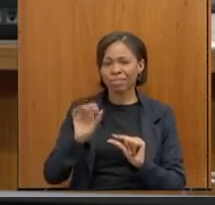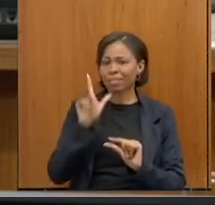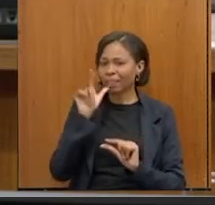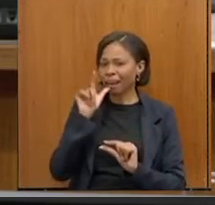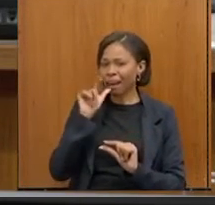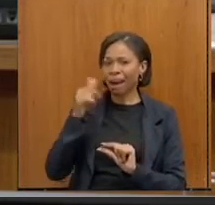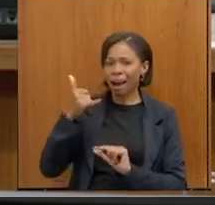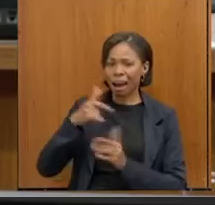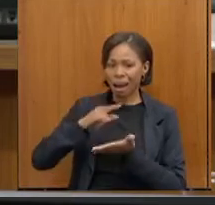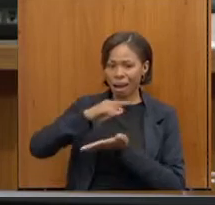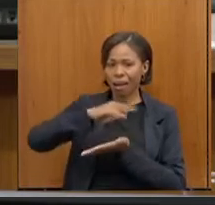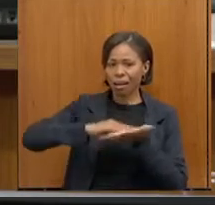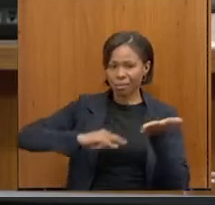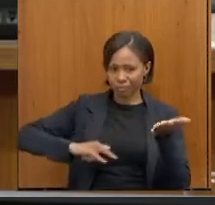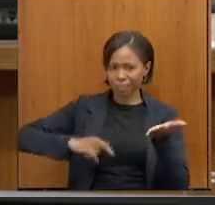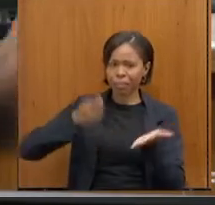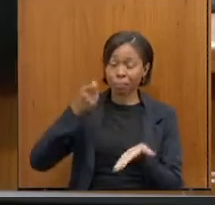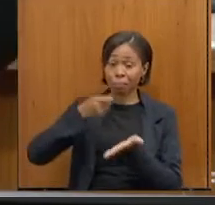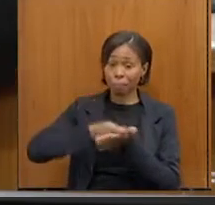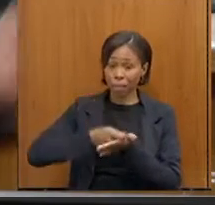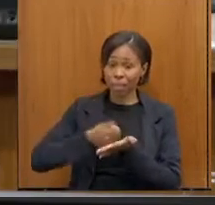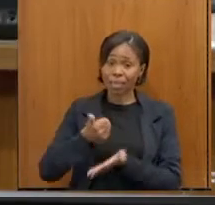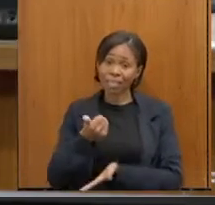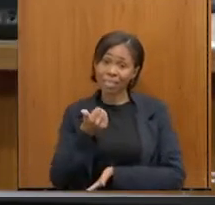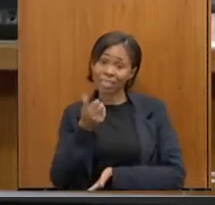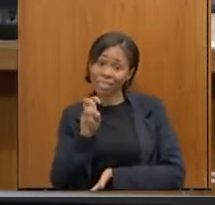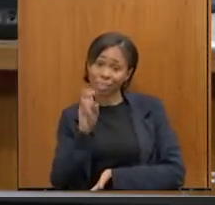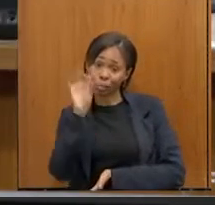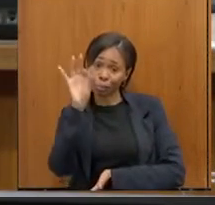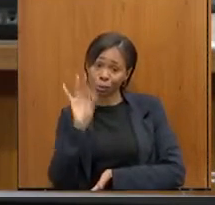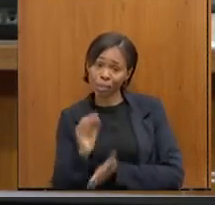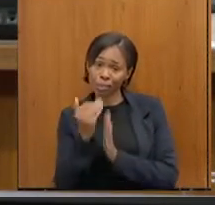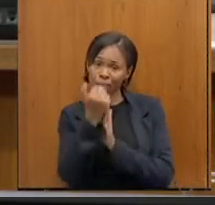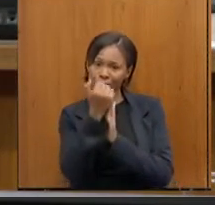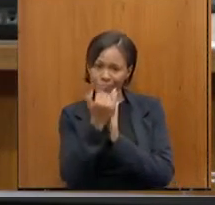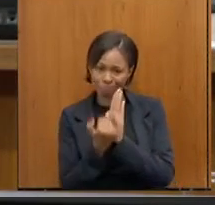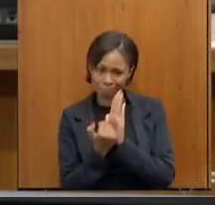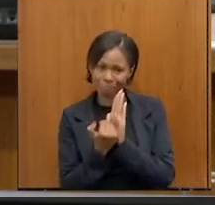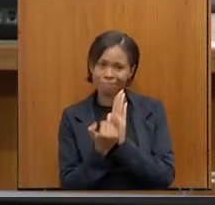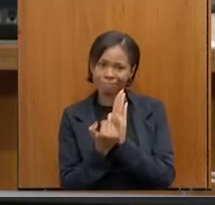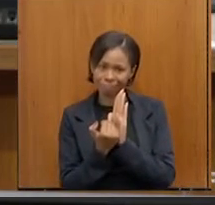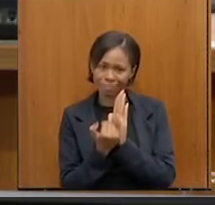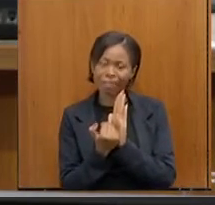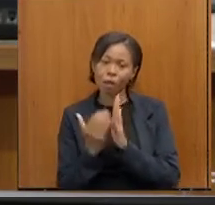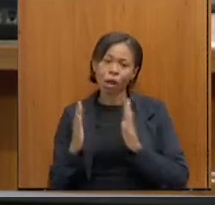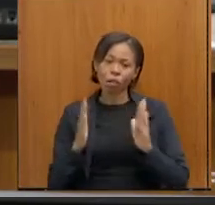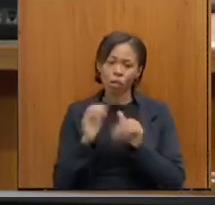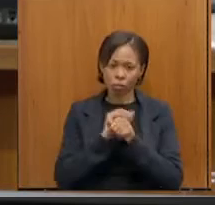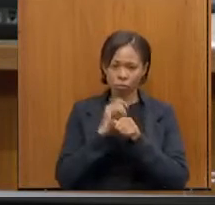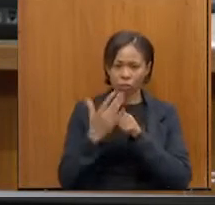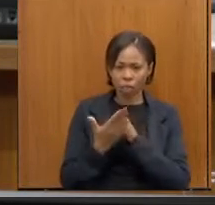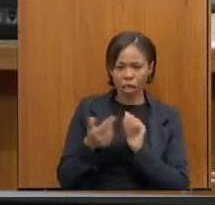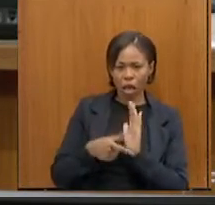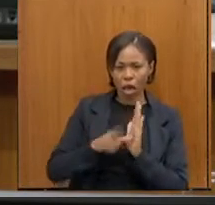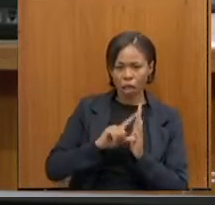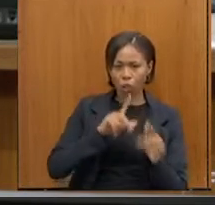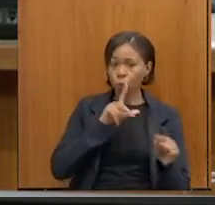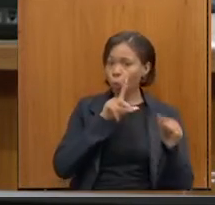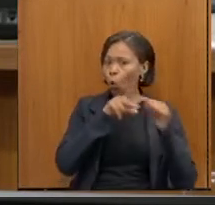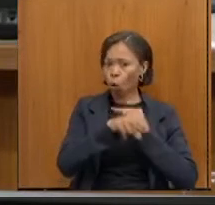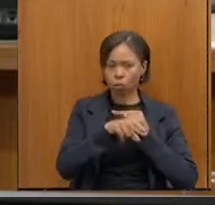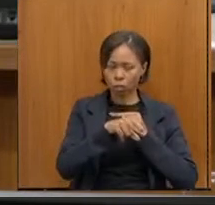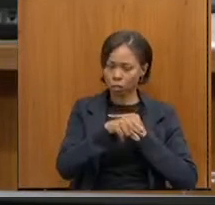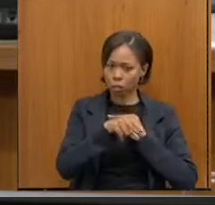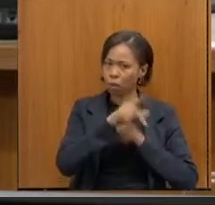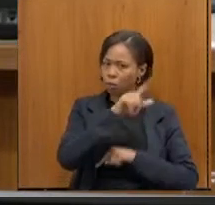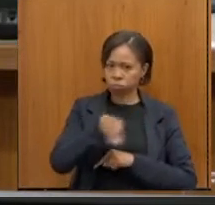o usuário da conta de energia terá uma redução de quinze por cento durante academia suspendemos o corte para os